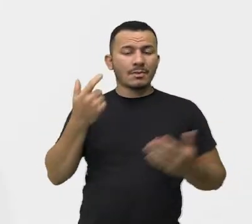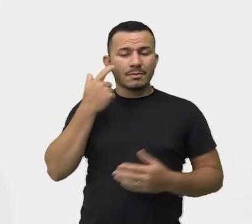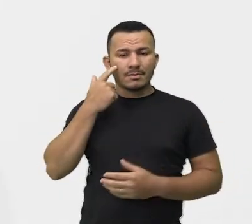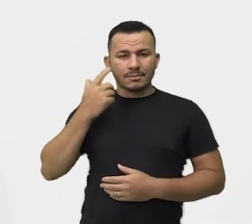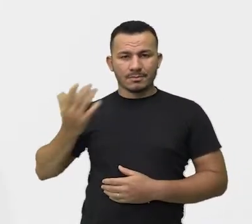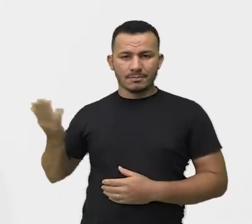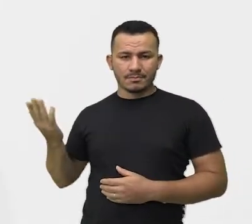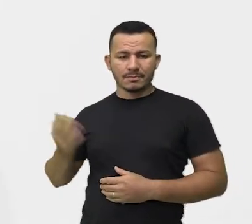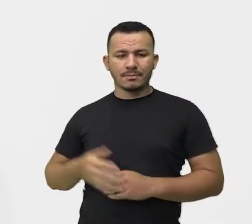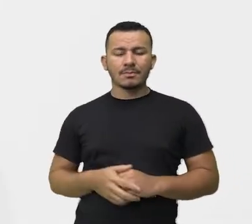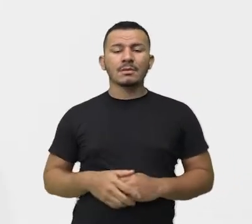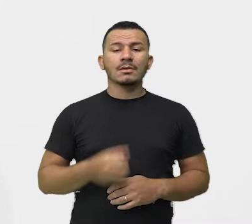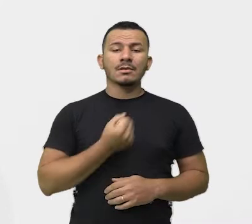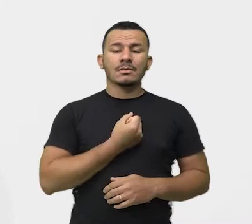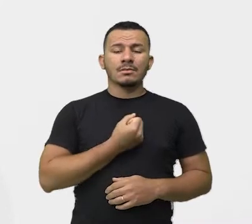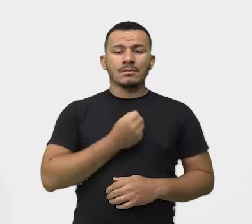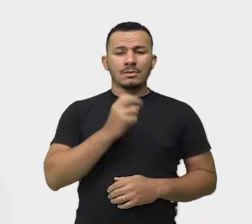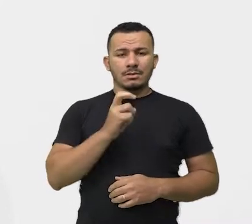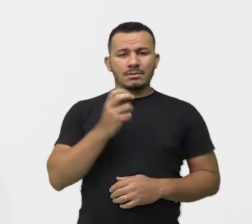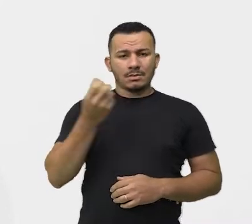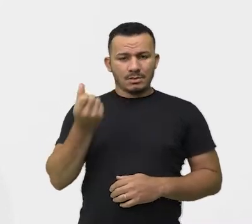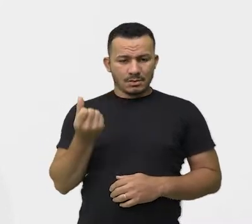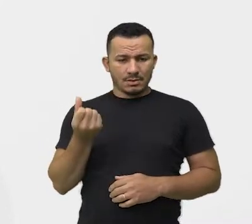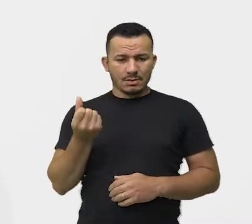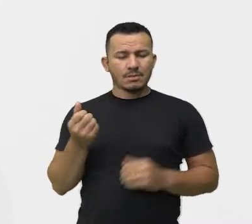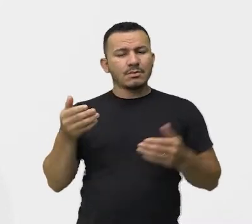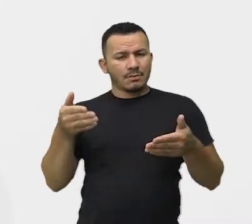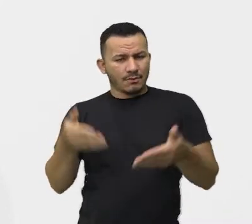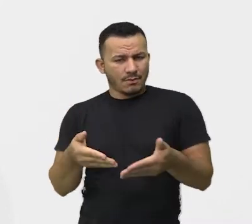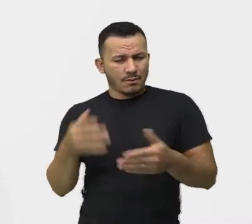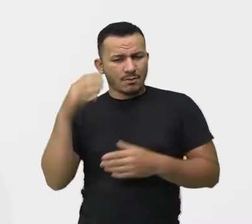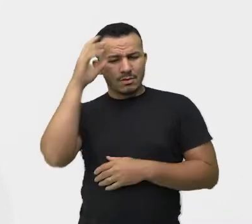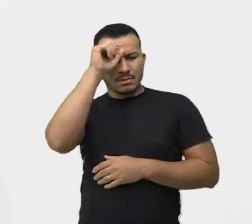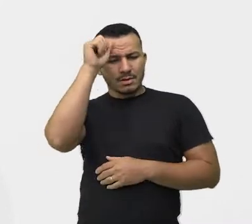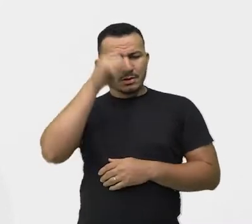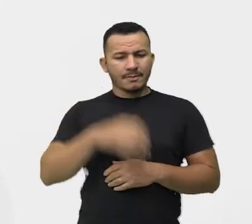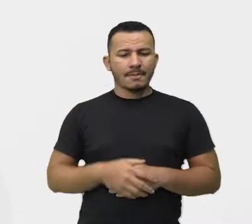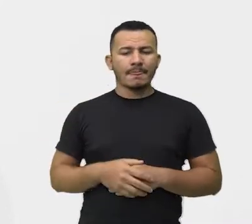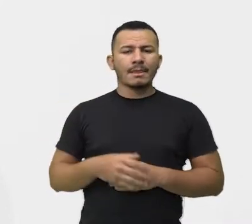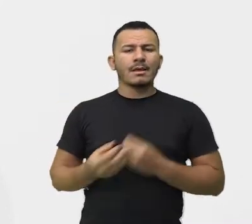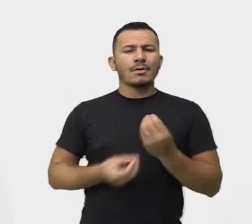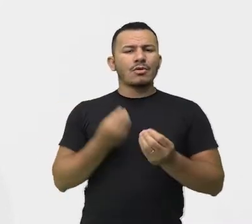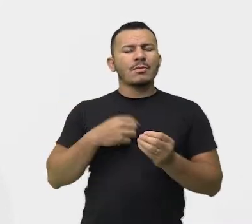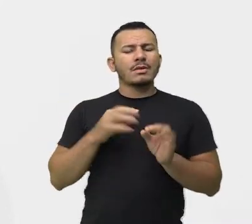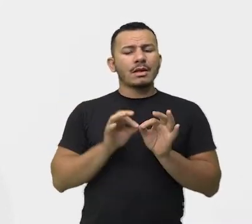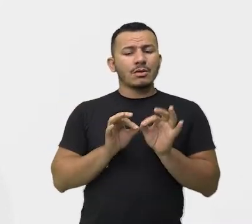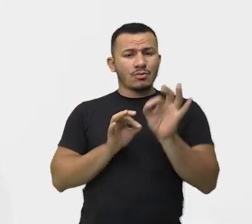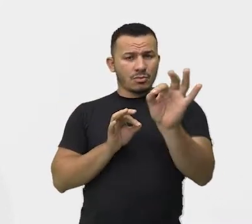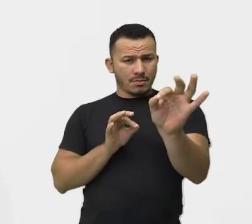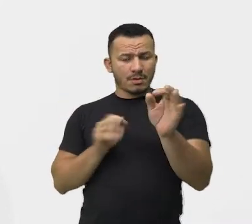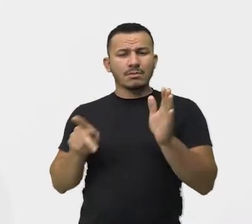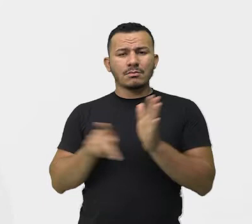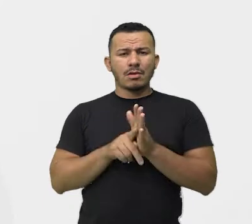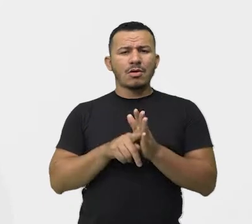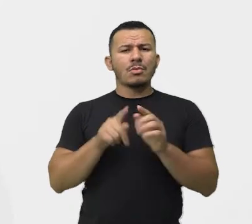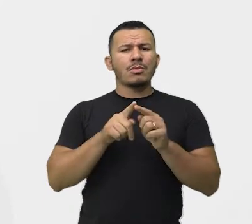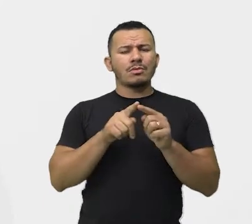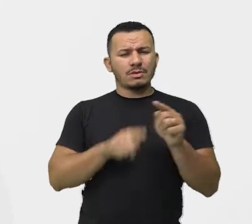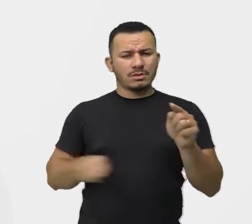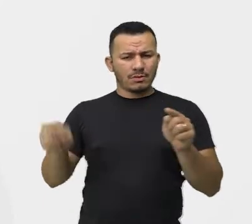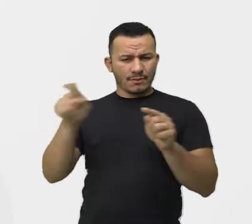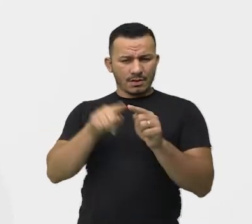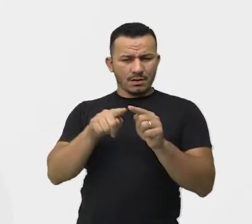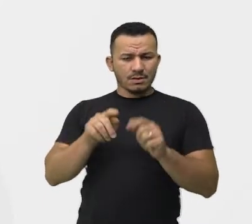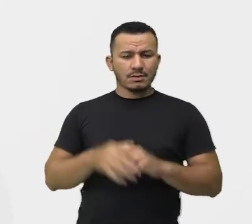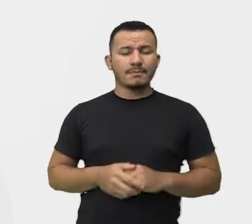Muito bem, hoje é a nossa aula de número 56, objeto de conhecimento, medida do comprimento da